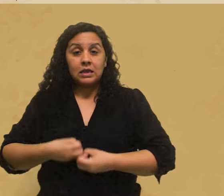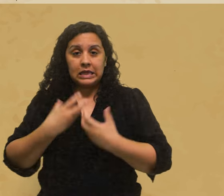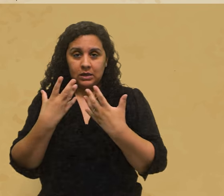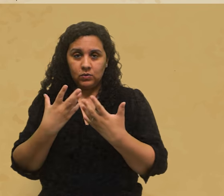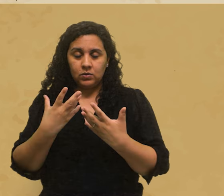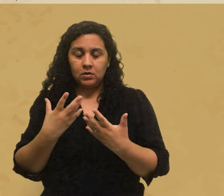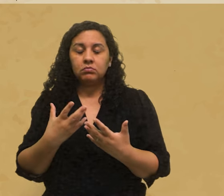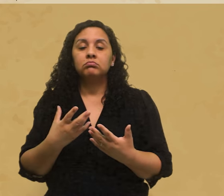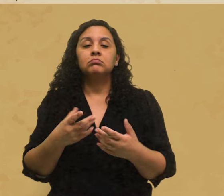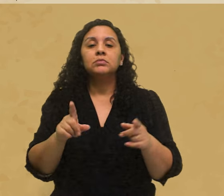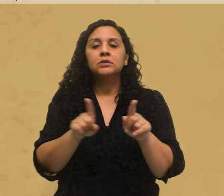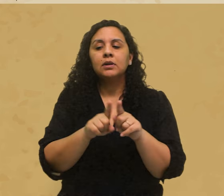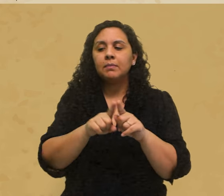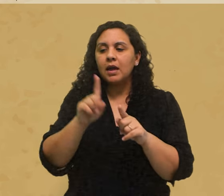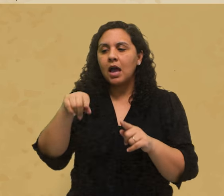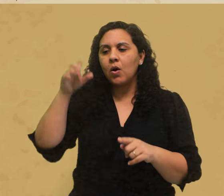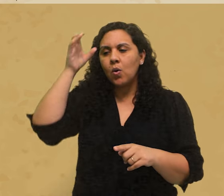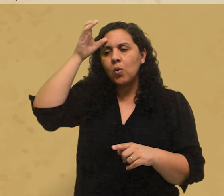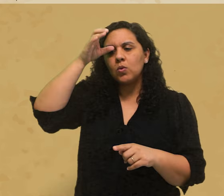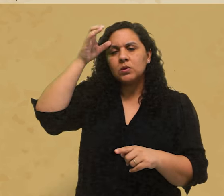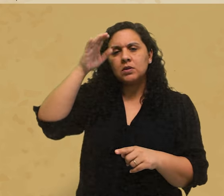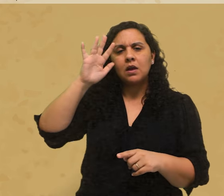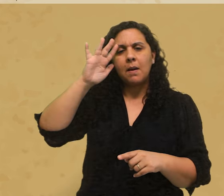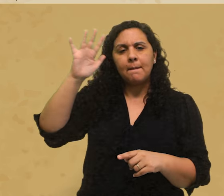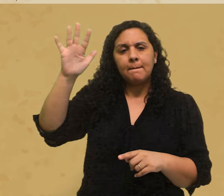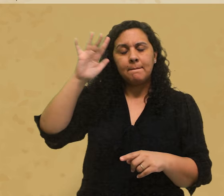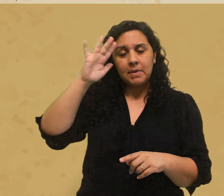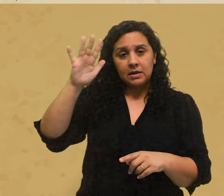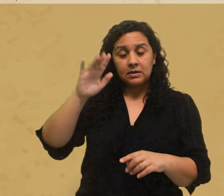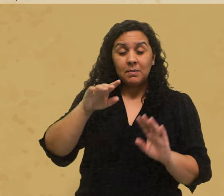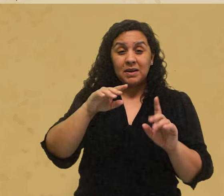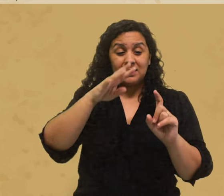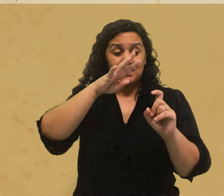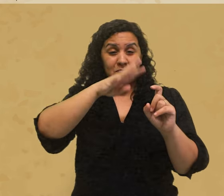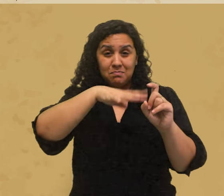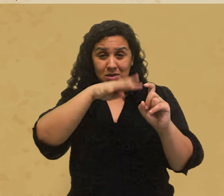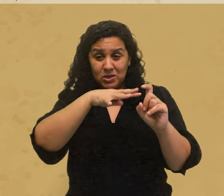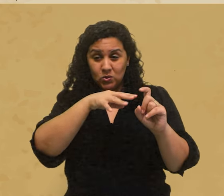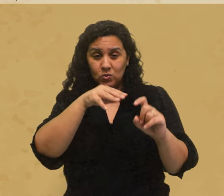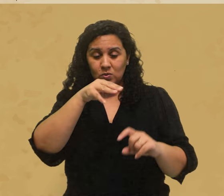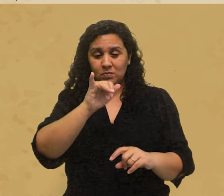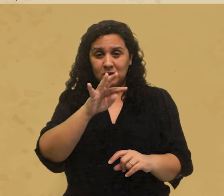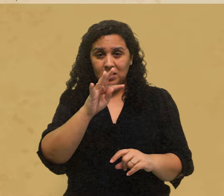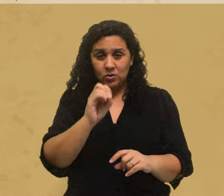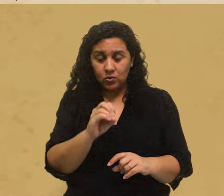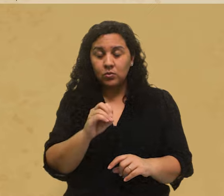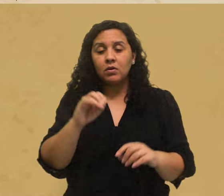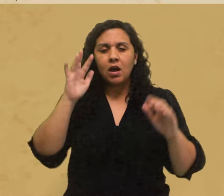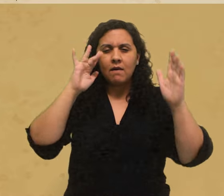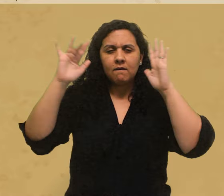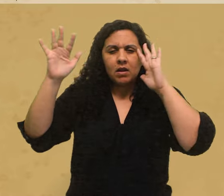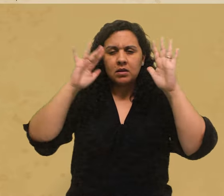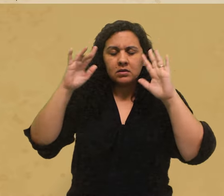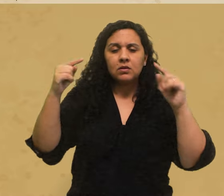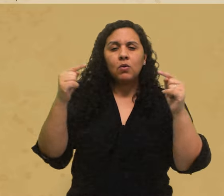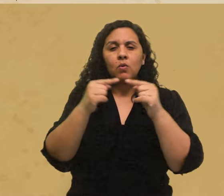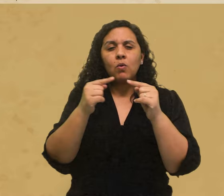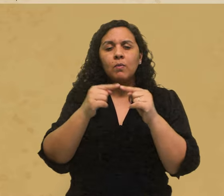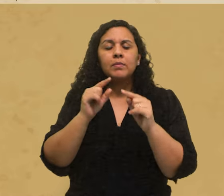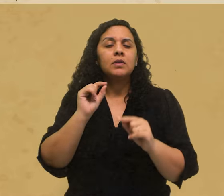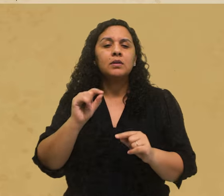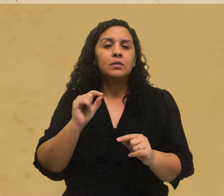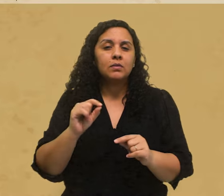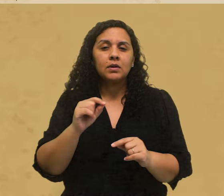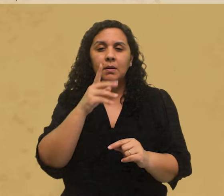desenvolvimento natural. É uma tomada de consciência, mas no mito em questão, essa reflexão